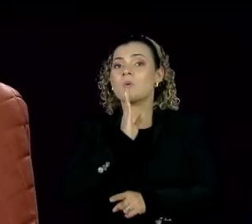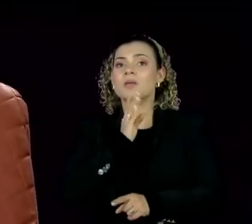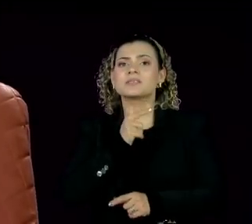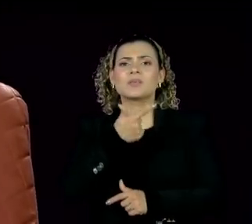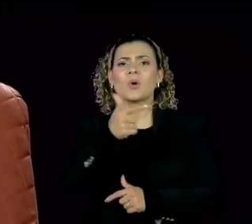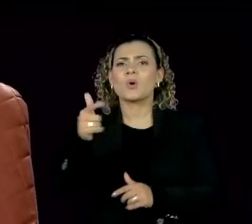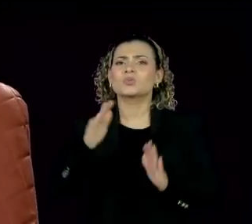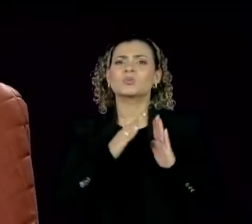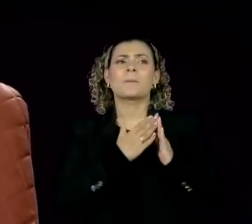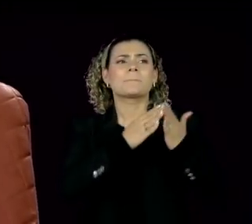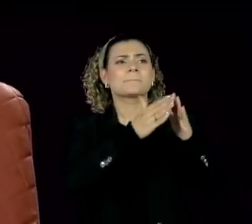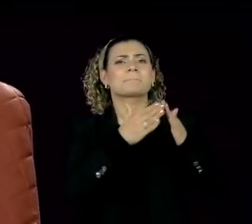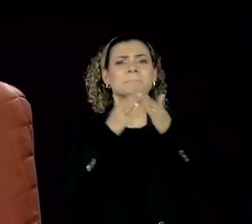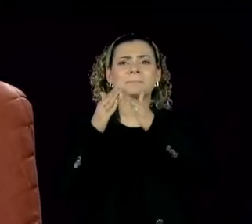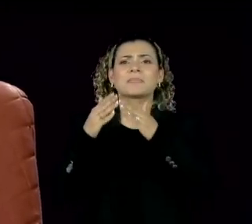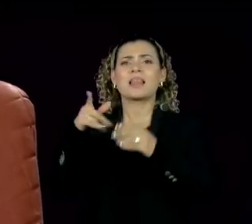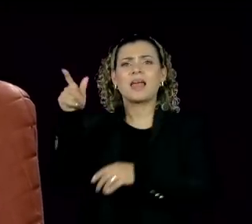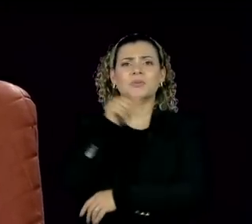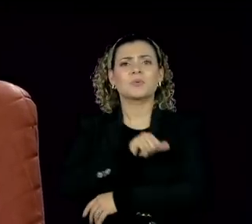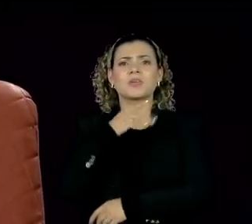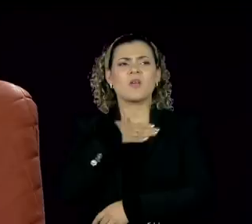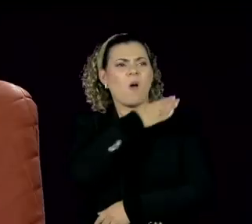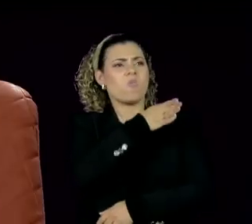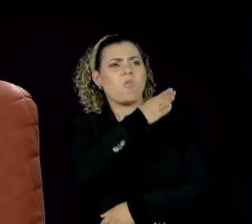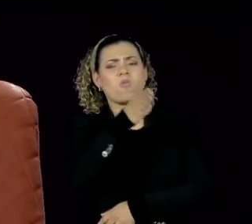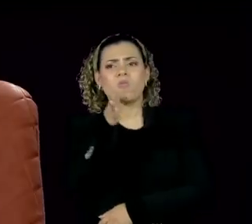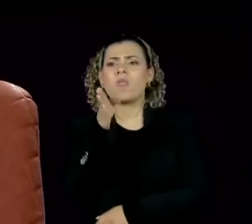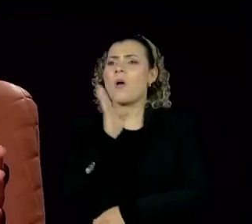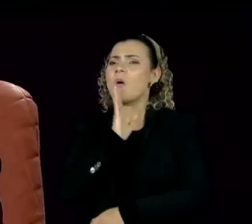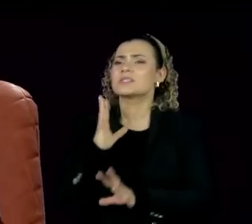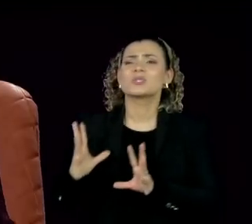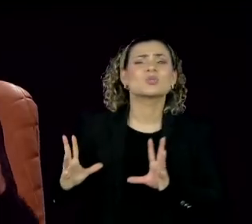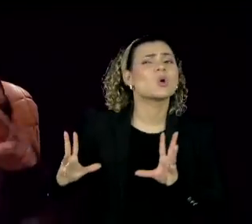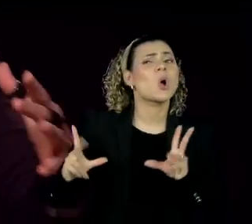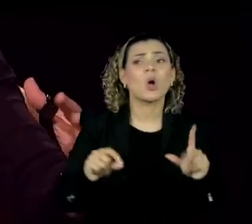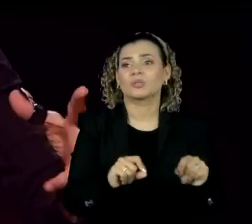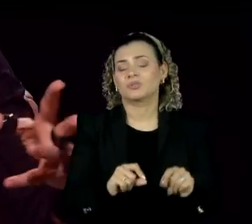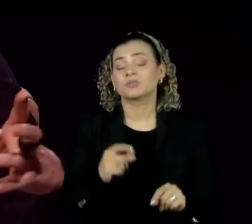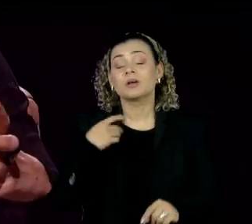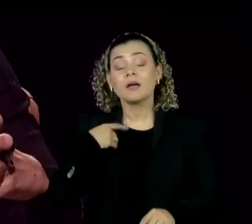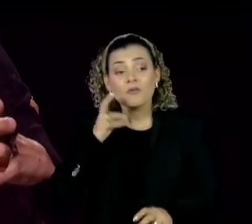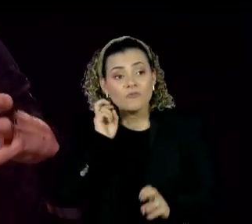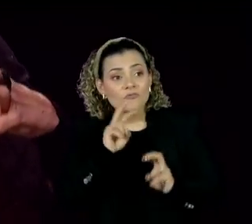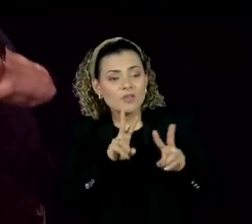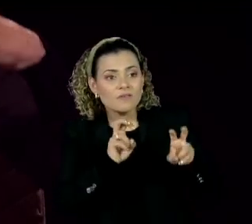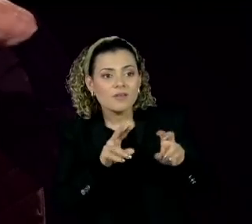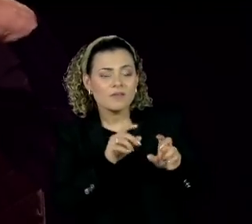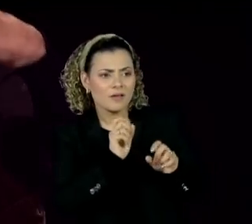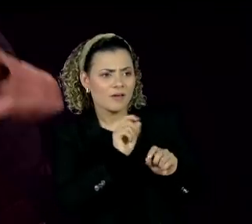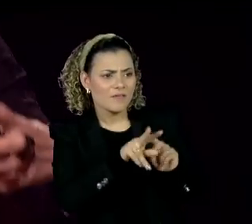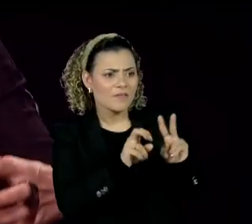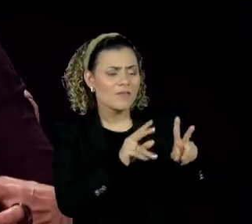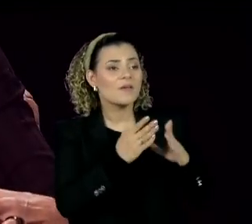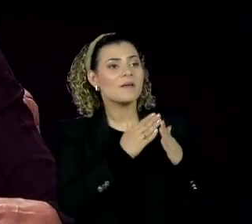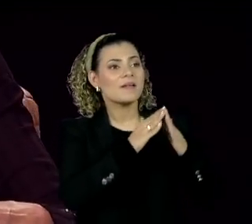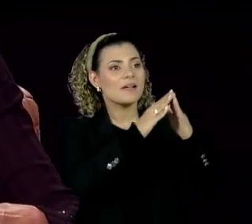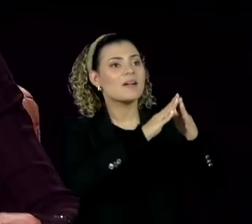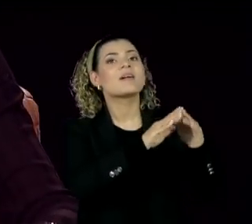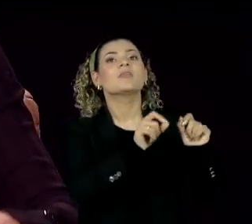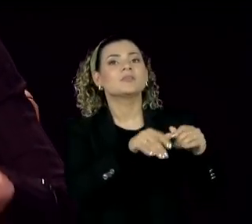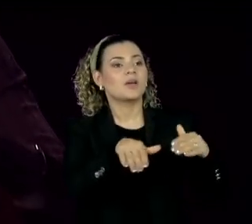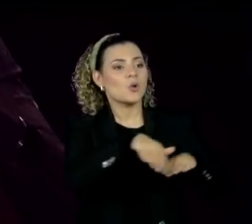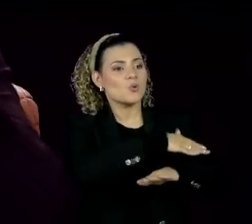os bailes que eu pude conhecer do Rio de Janeiro. E conheci esse movimento, né? Eu vi tudo acontecer. Os bailes fecharem